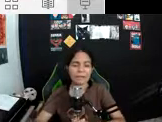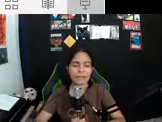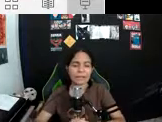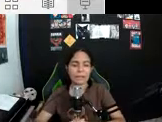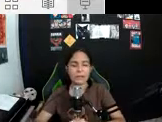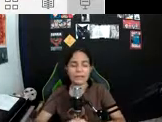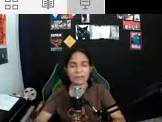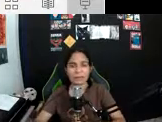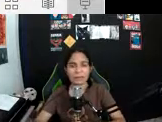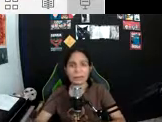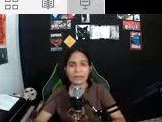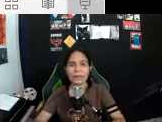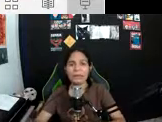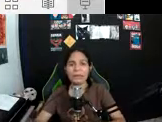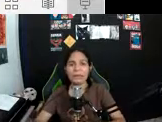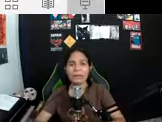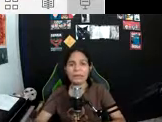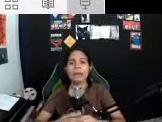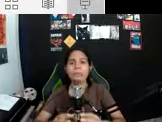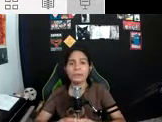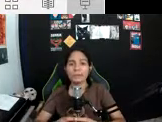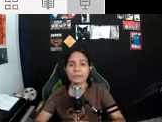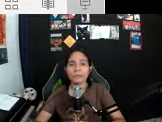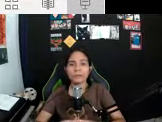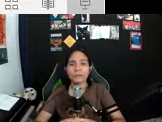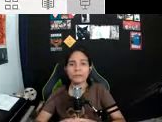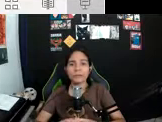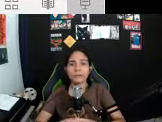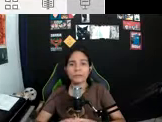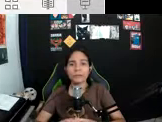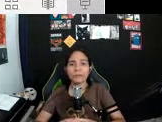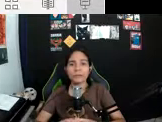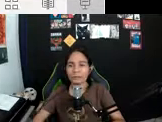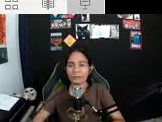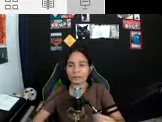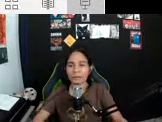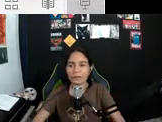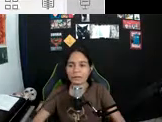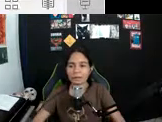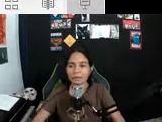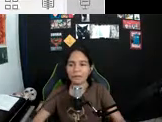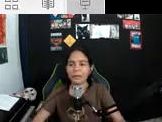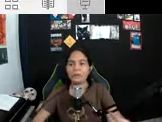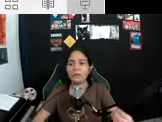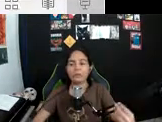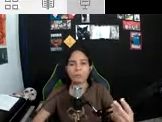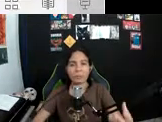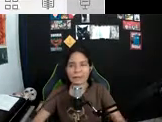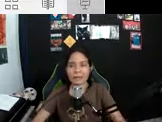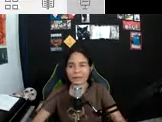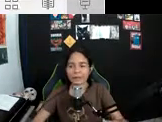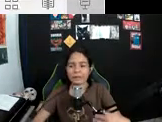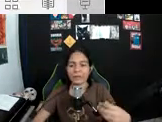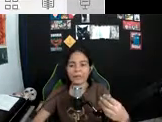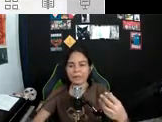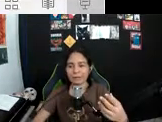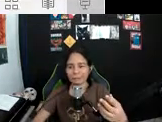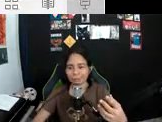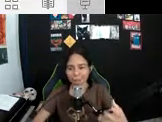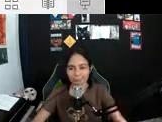é técnico, já trabalha na área, muitas vezes o acompanhante ali, por estar numa situação onde um